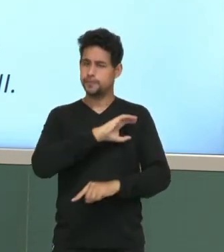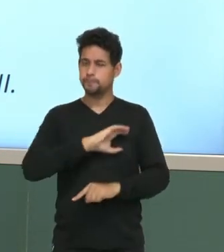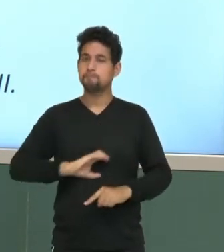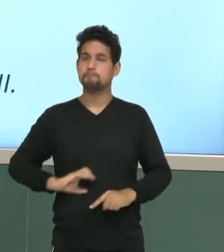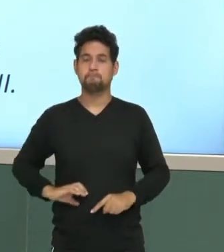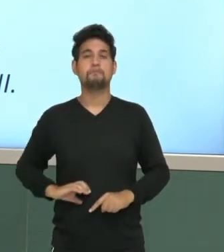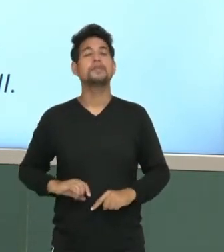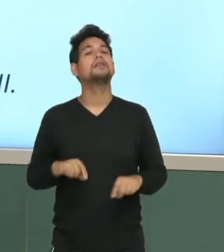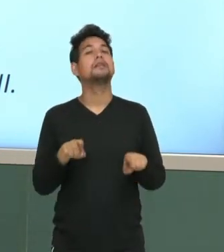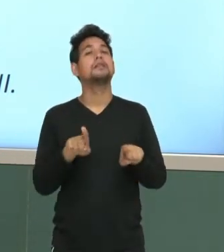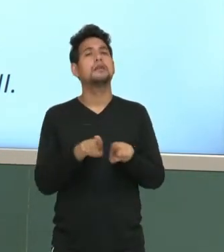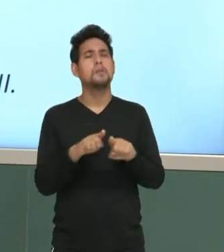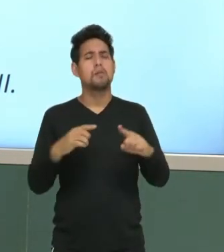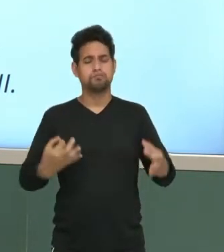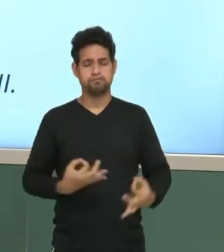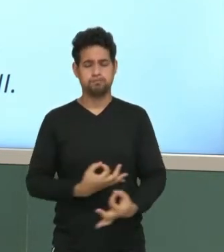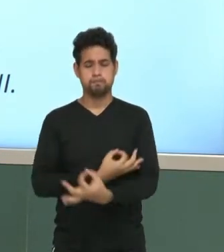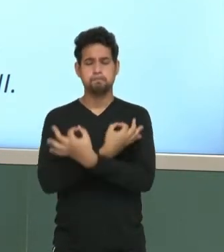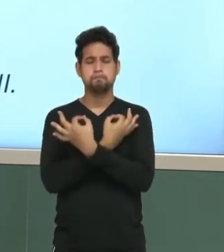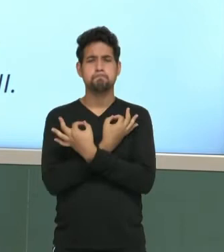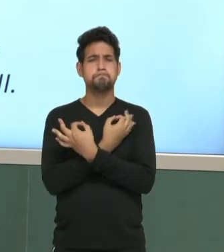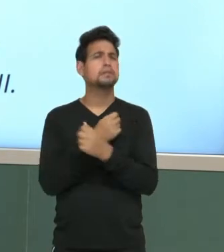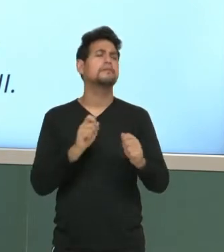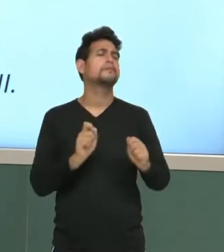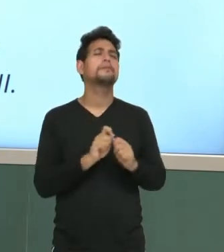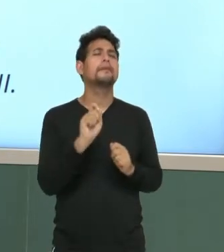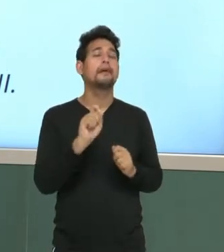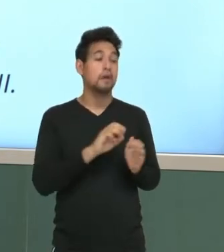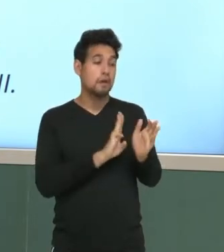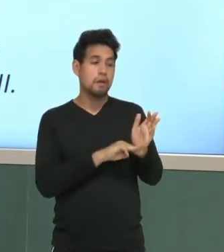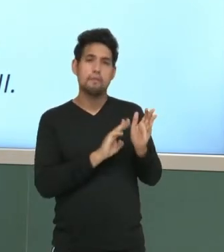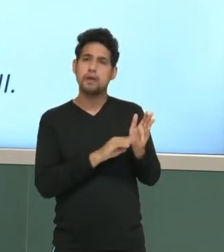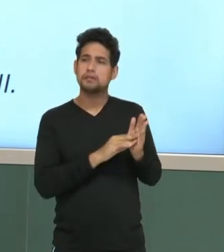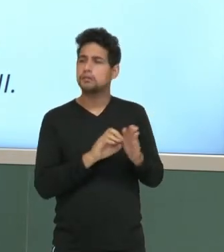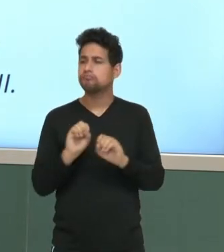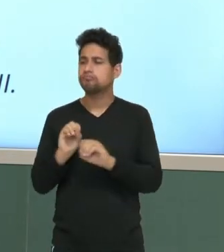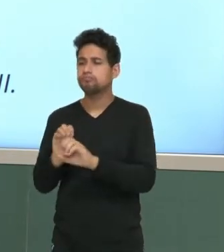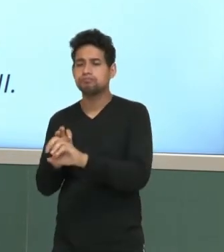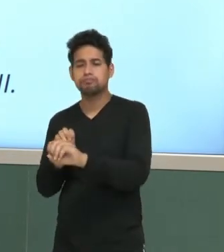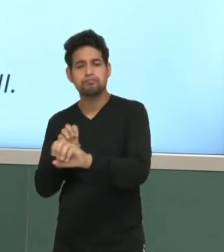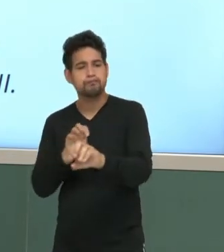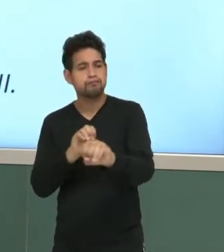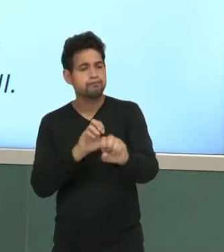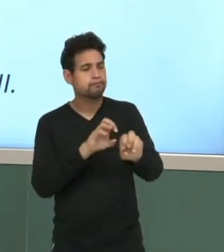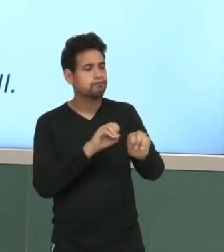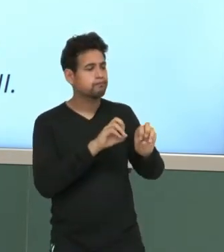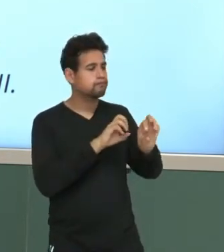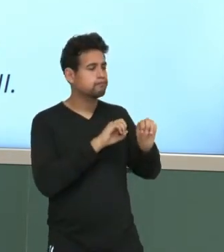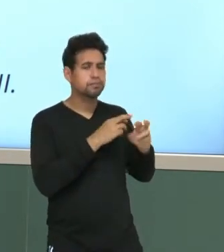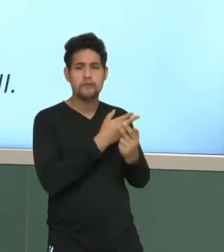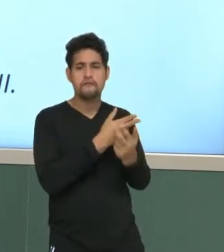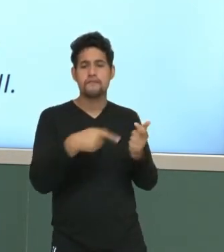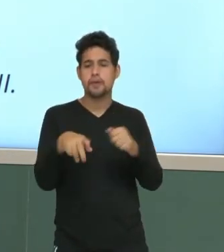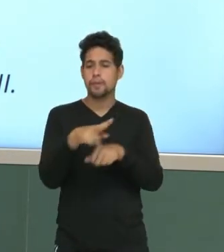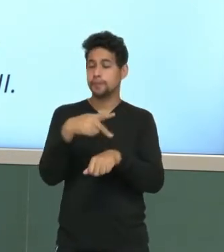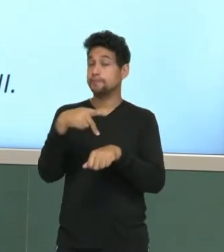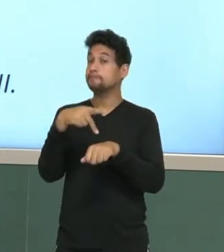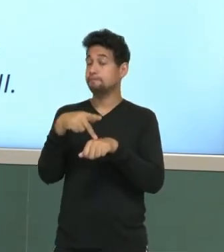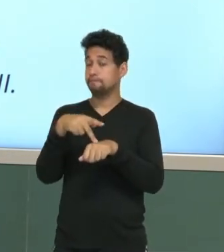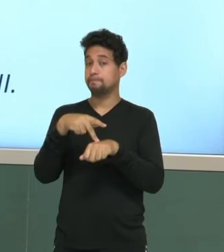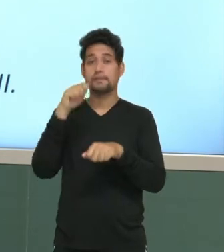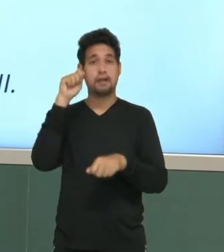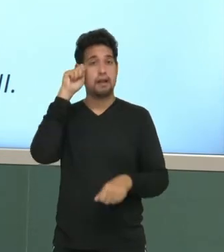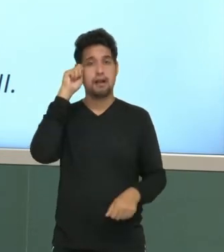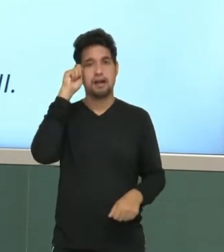lá, os monges budistas levaram o método de fabricação do produto para outros países